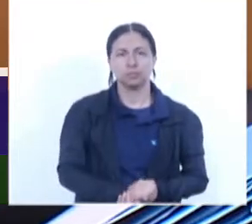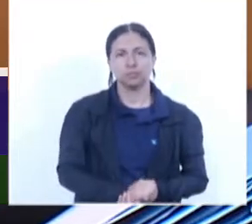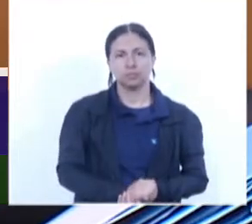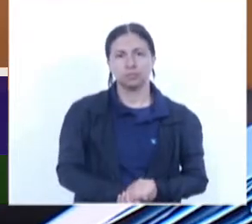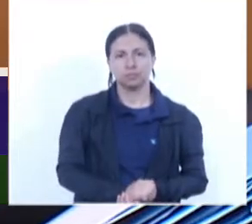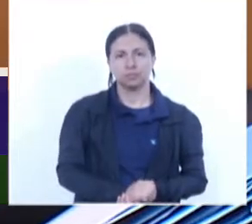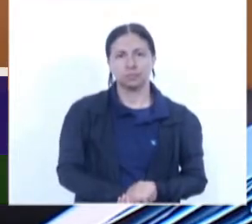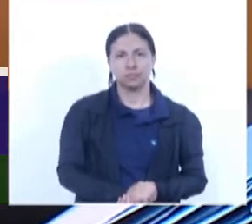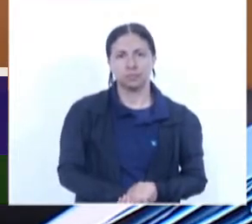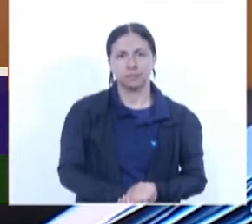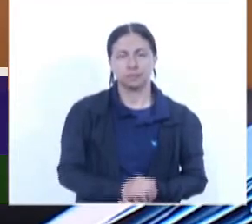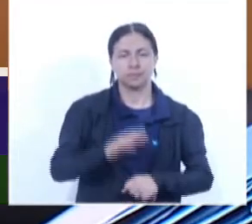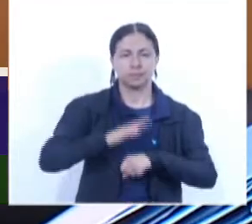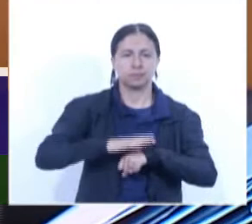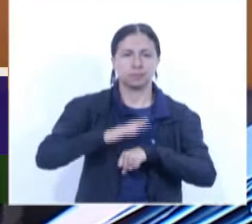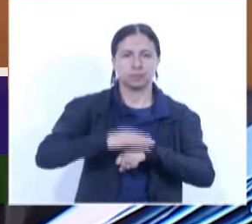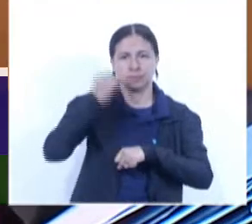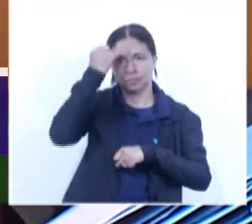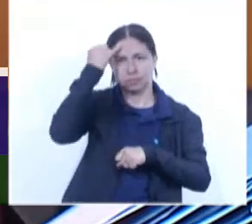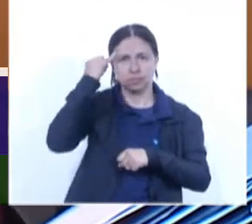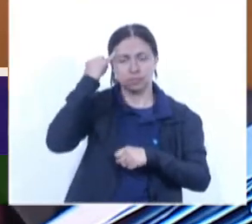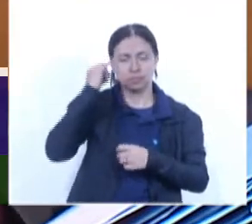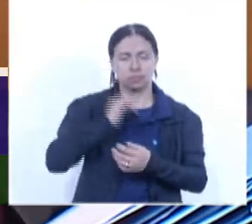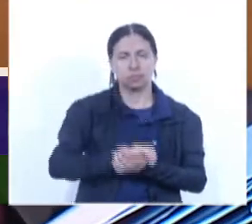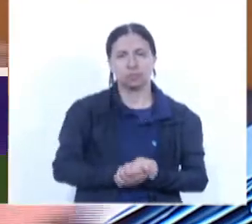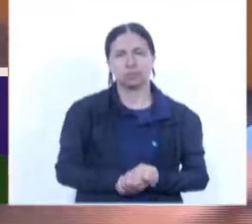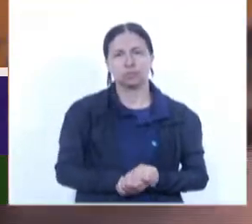autor Vereador Ivan Nunes